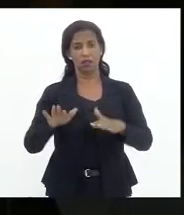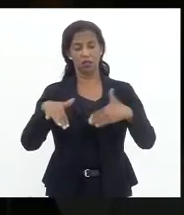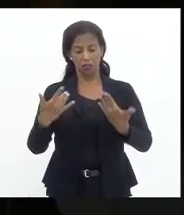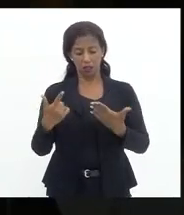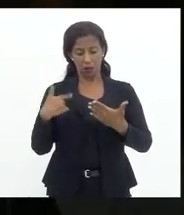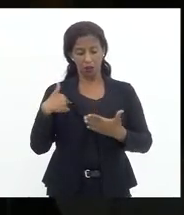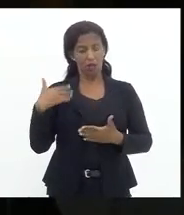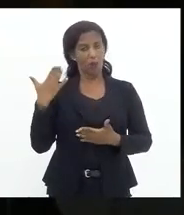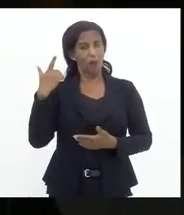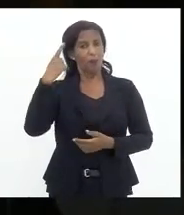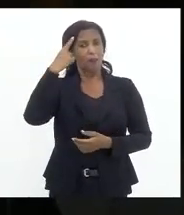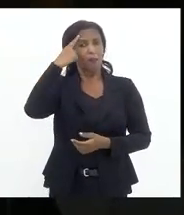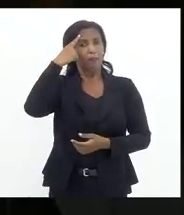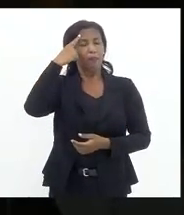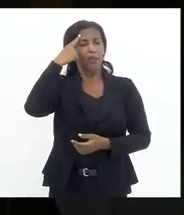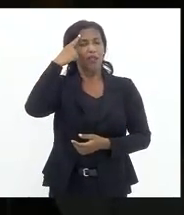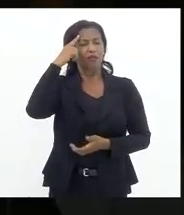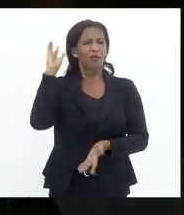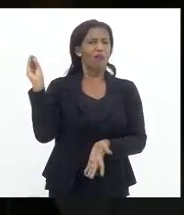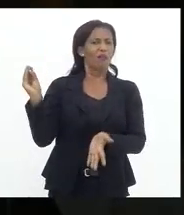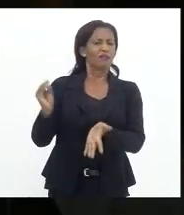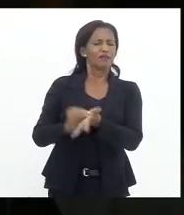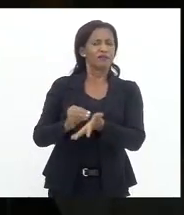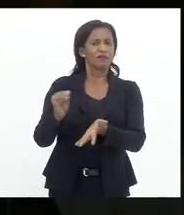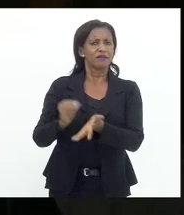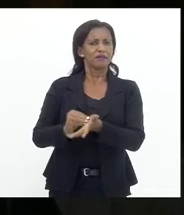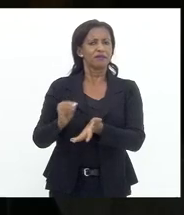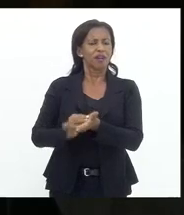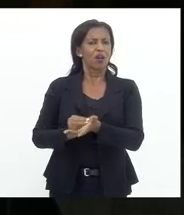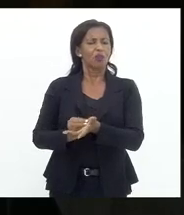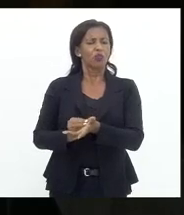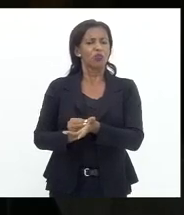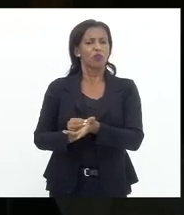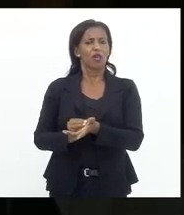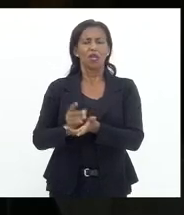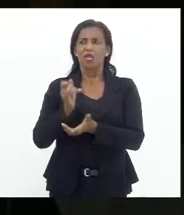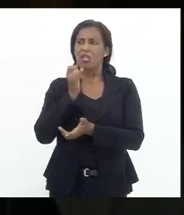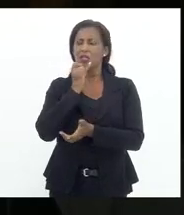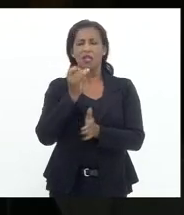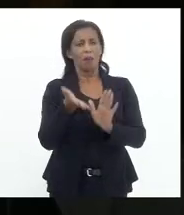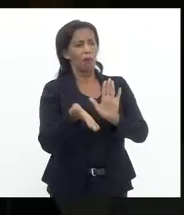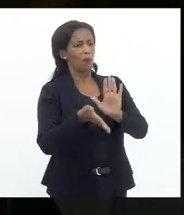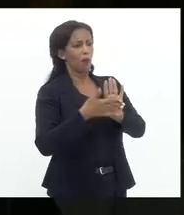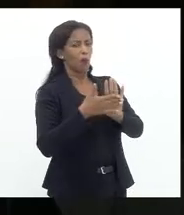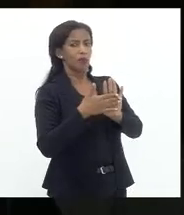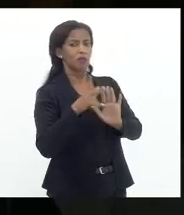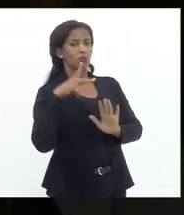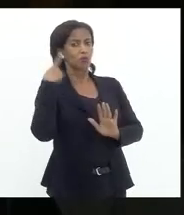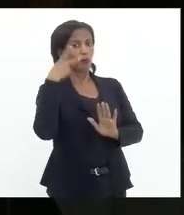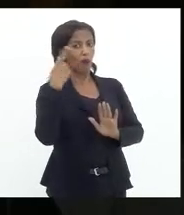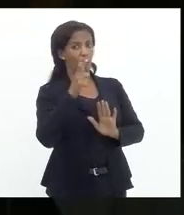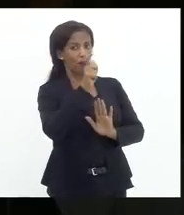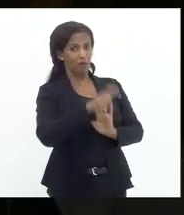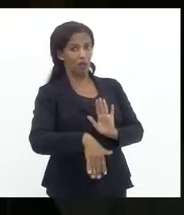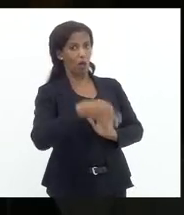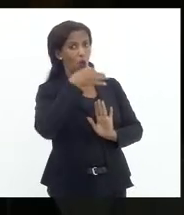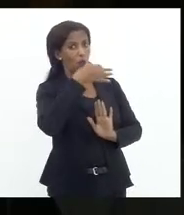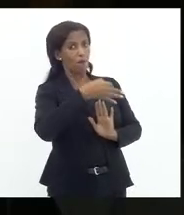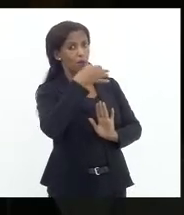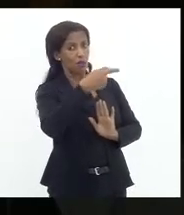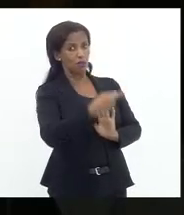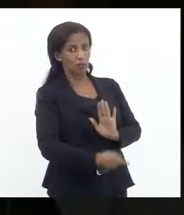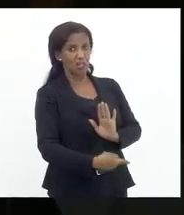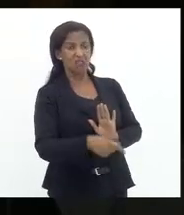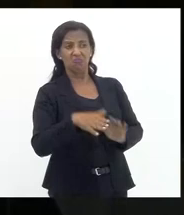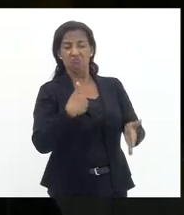classifico como absolutamente deselegante dizer que uma proposição de um colega, de um parlamentar nessa casa, de qual